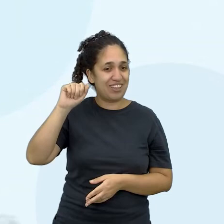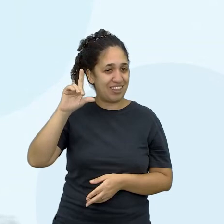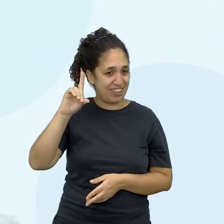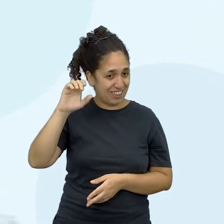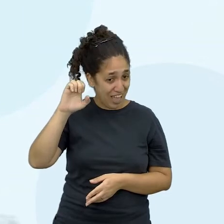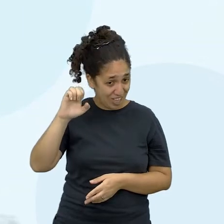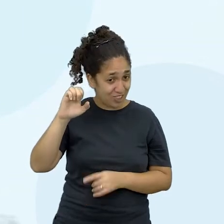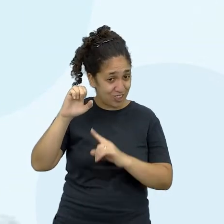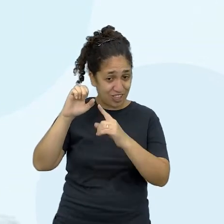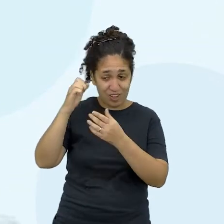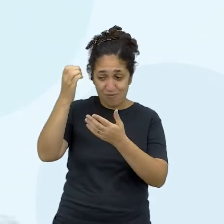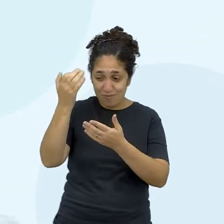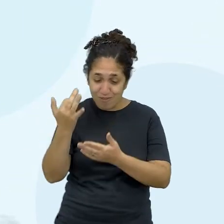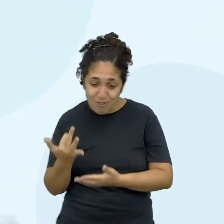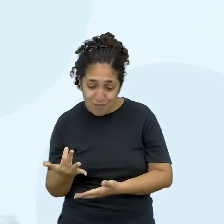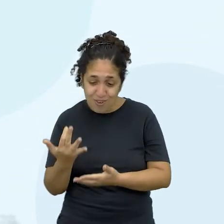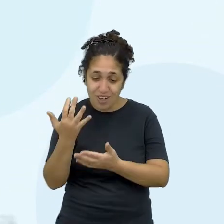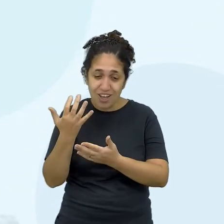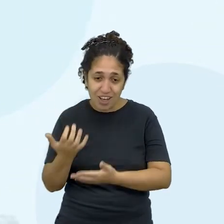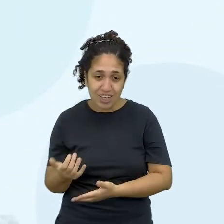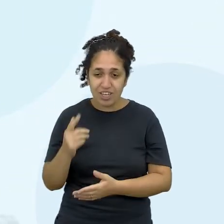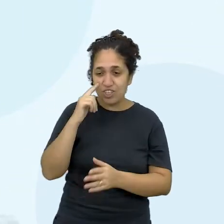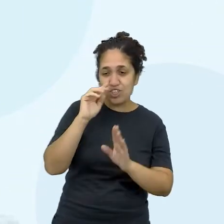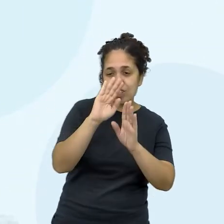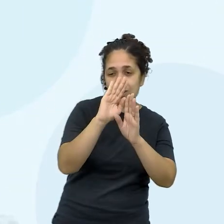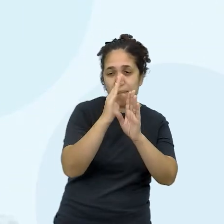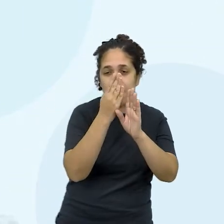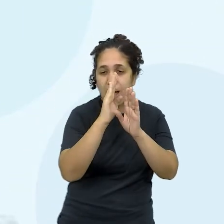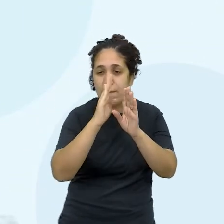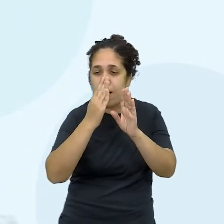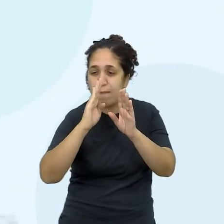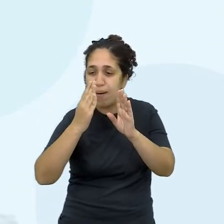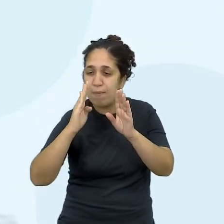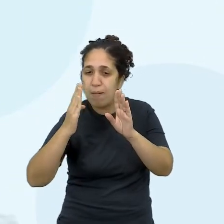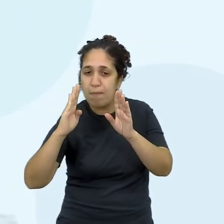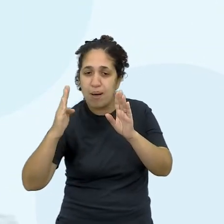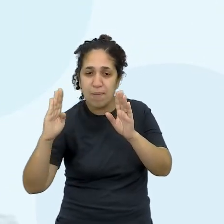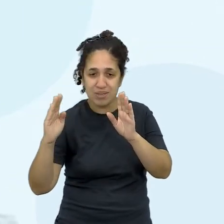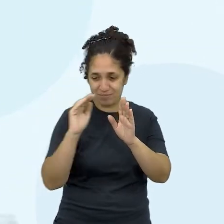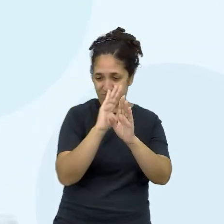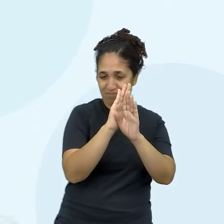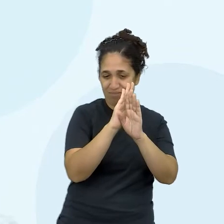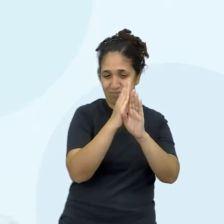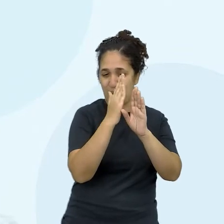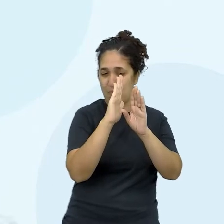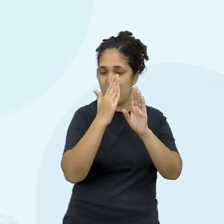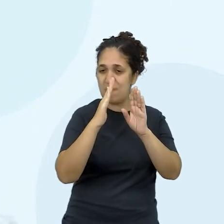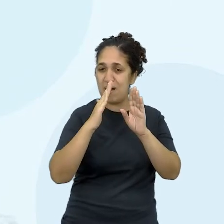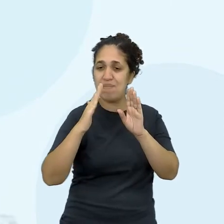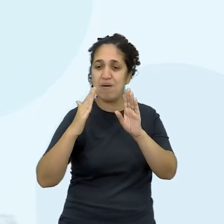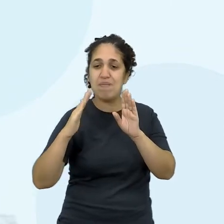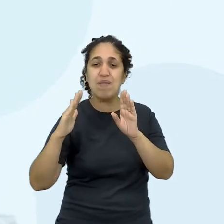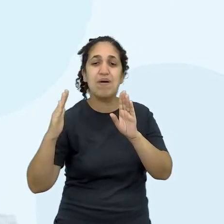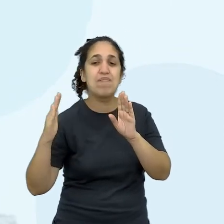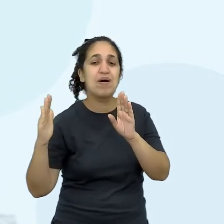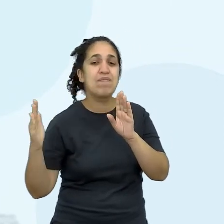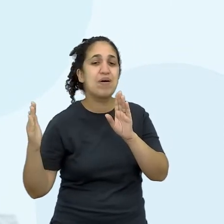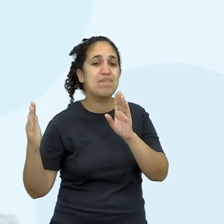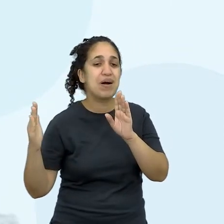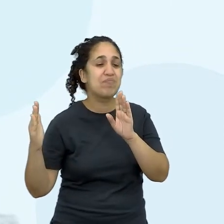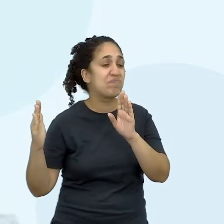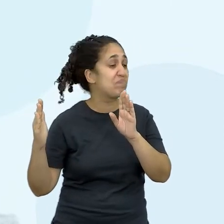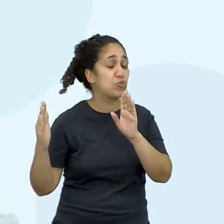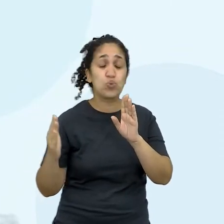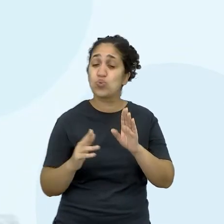que é que faz, a gente chama de drapeado essas dobras da cortina aí. A gravidade também não